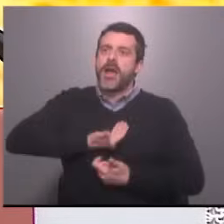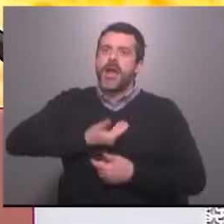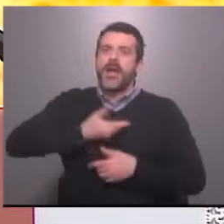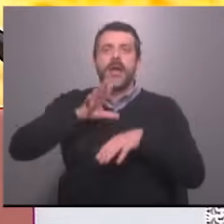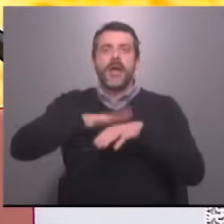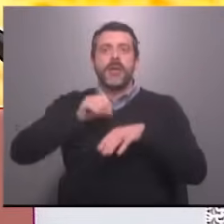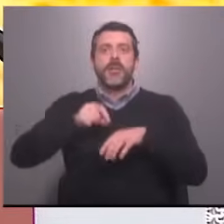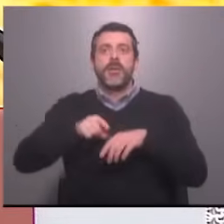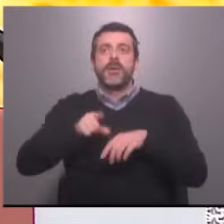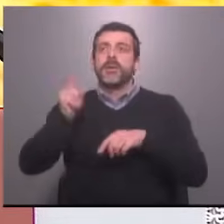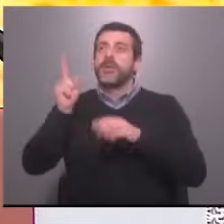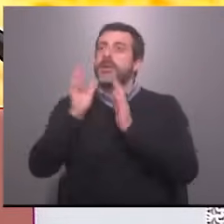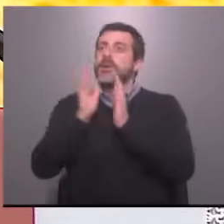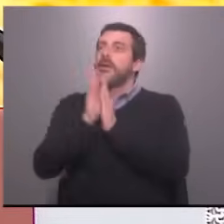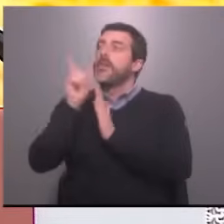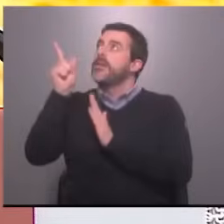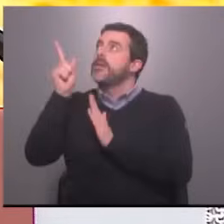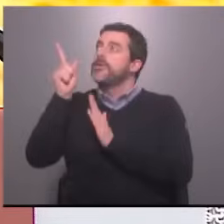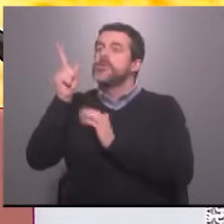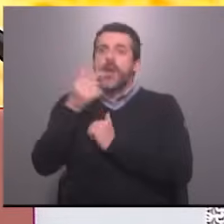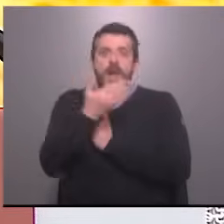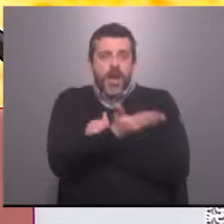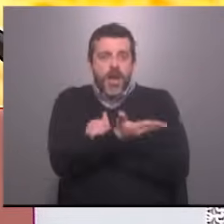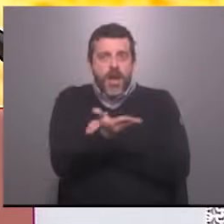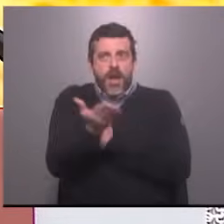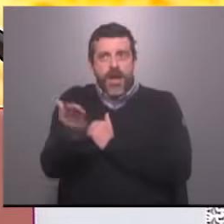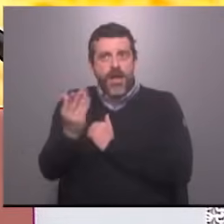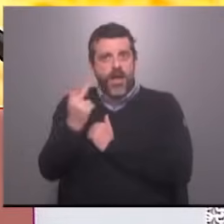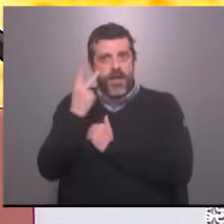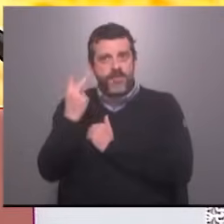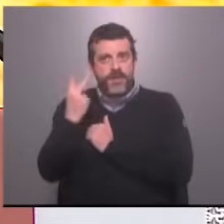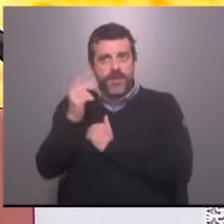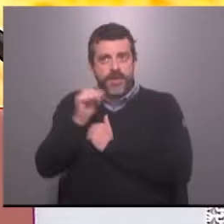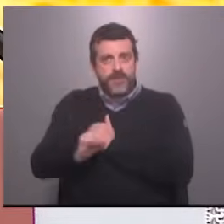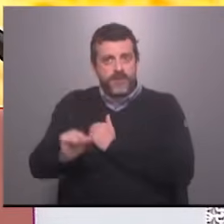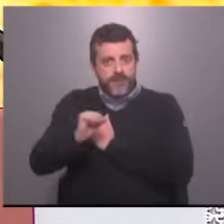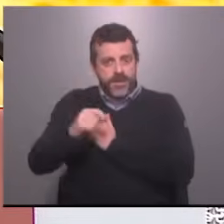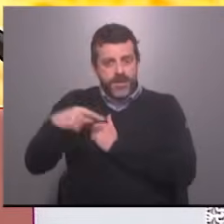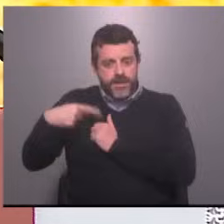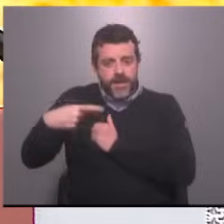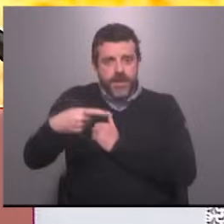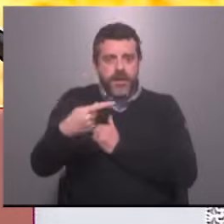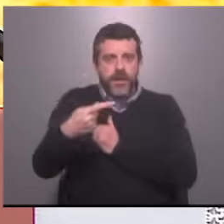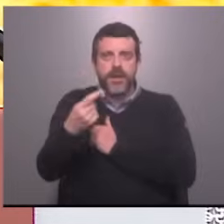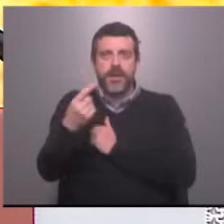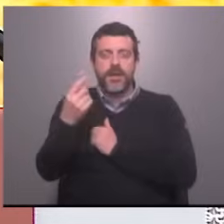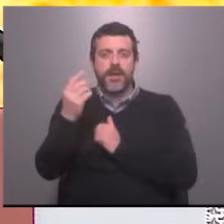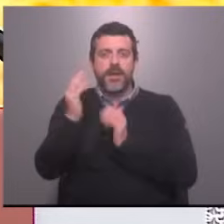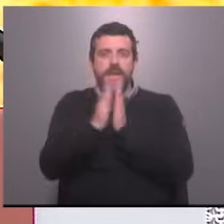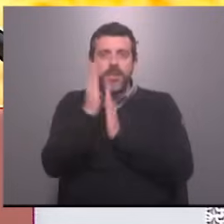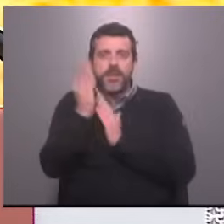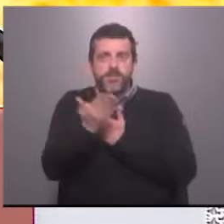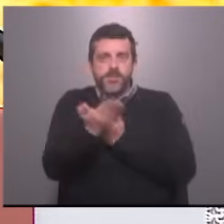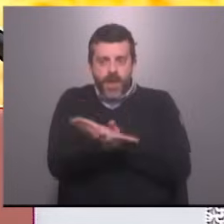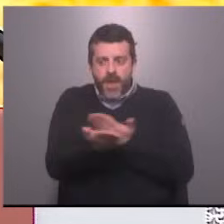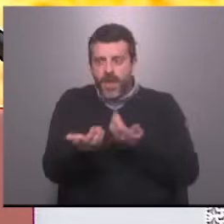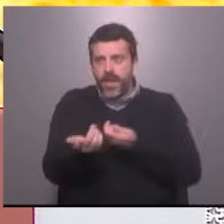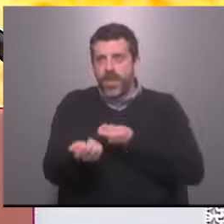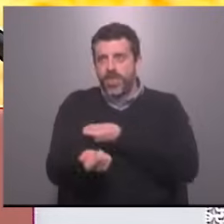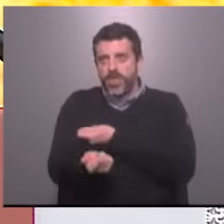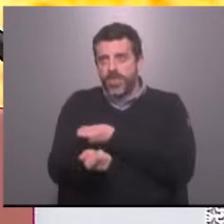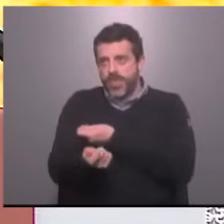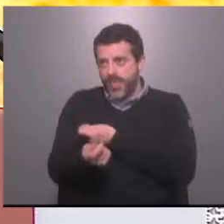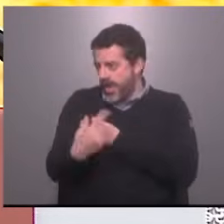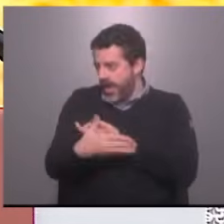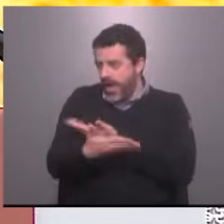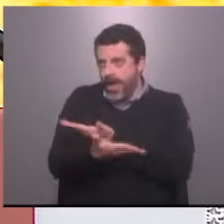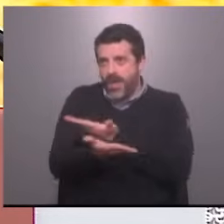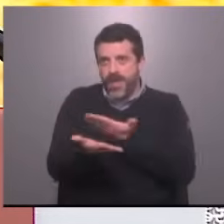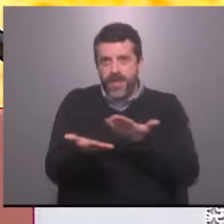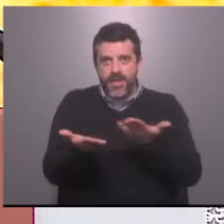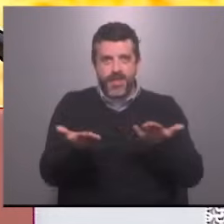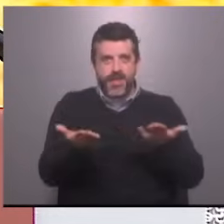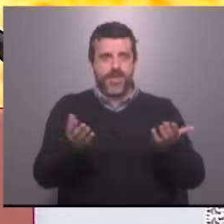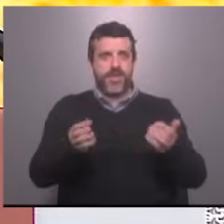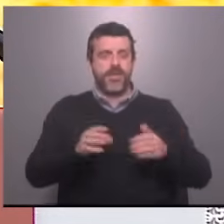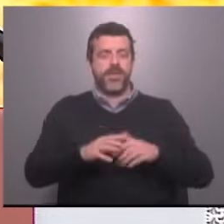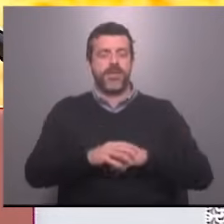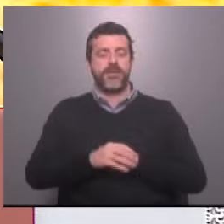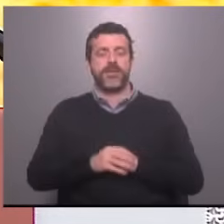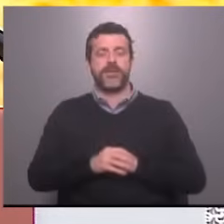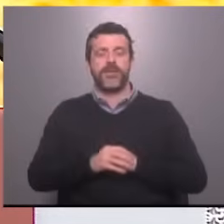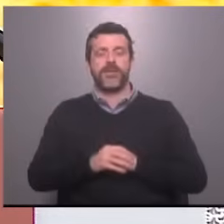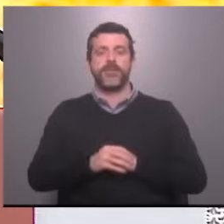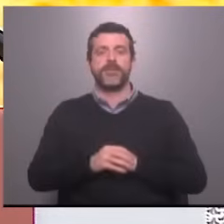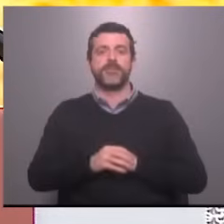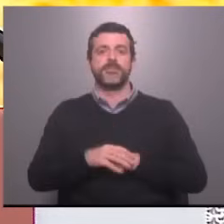nos vem da certeza de que Deus se faz presente na nossa vida. Está próximo.